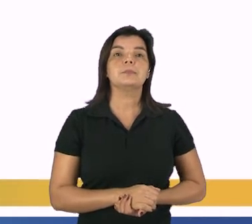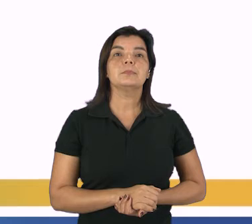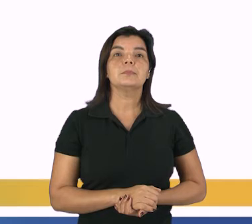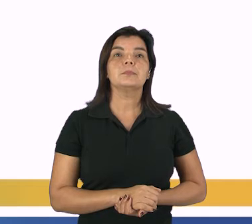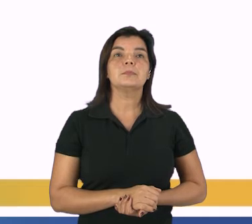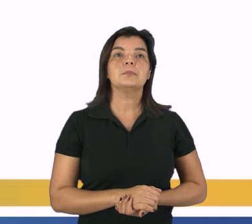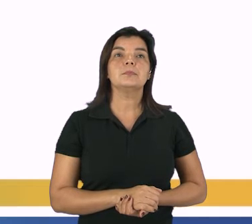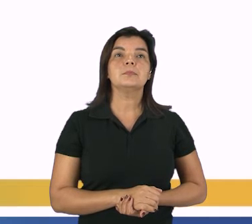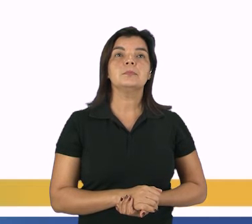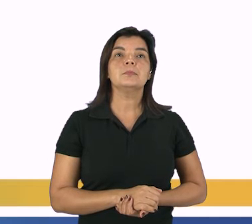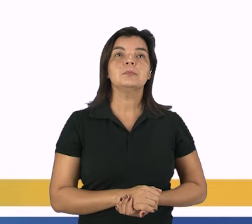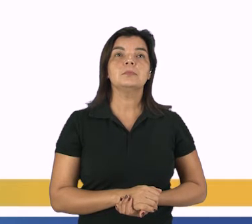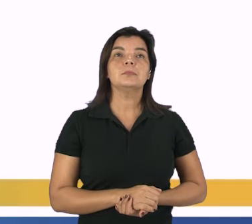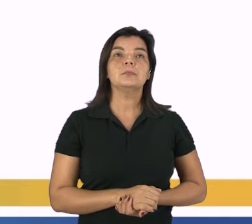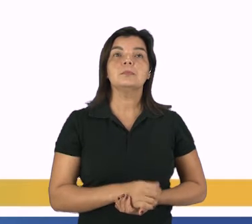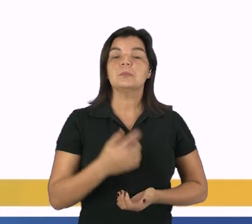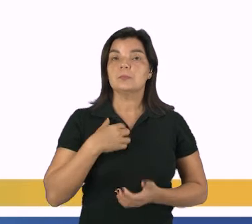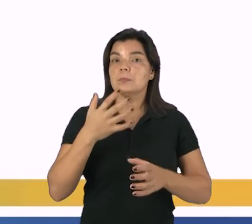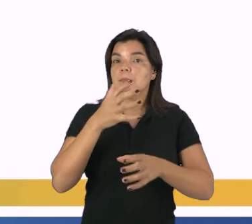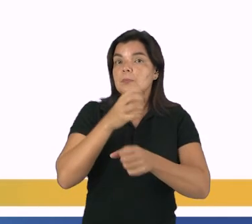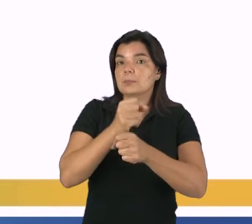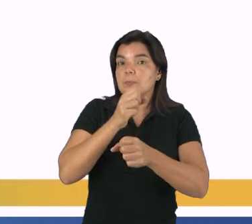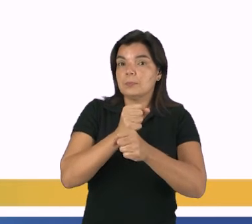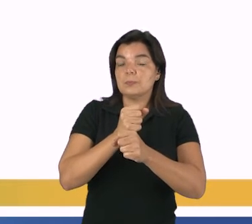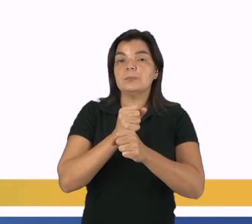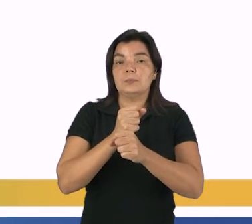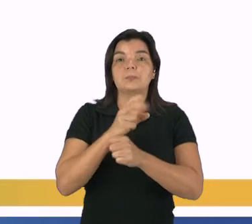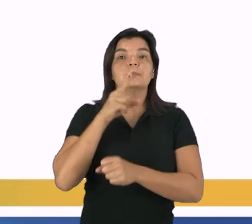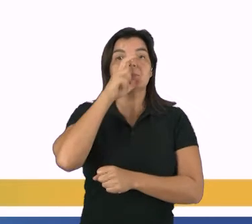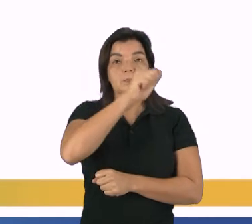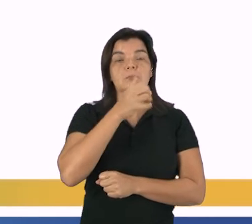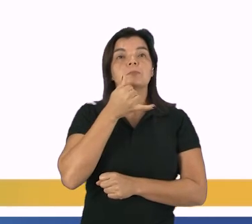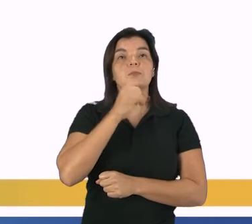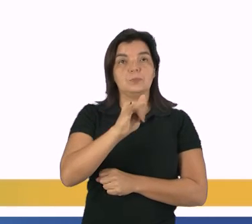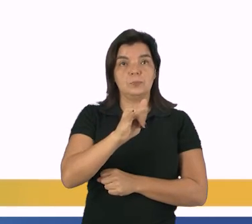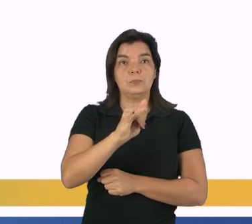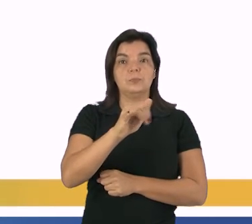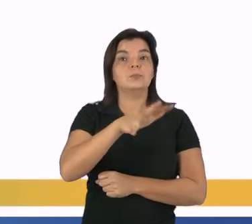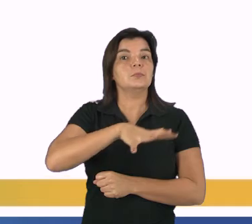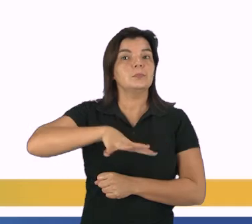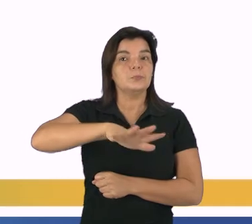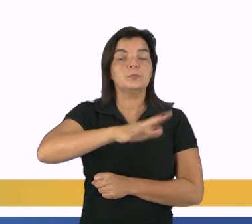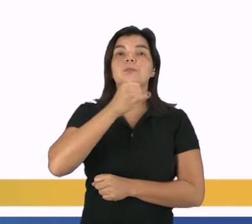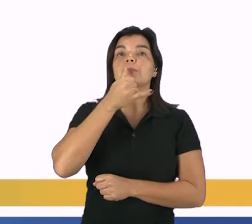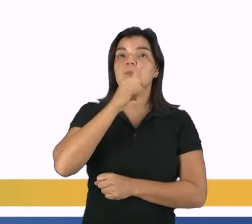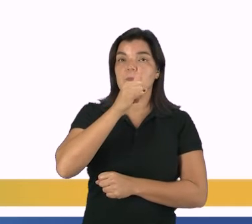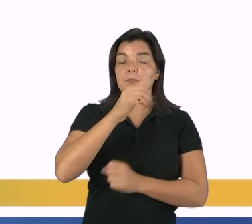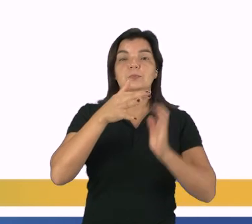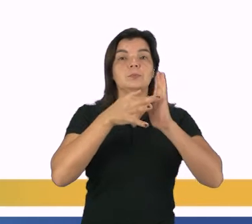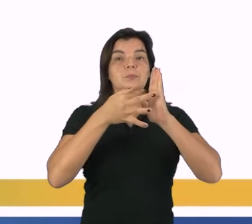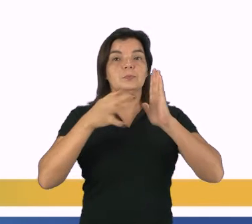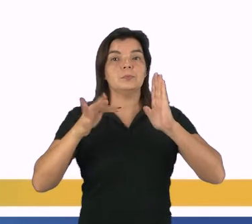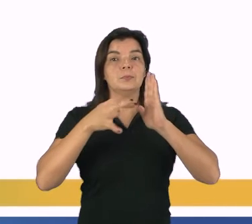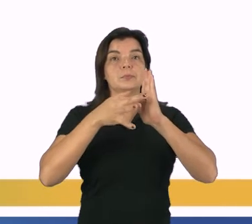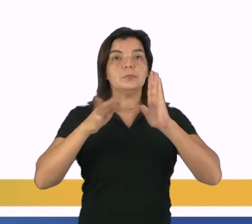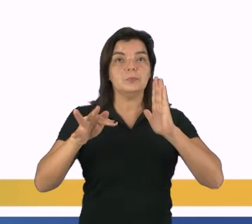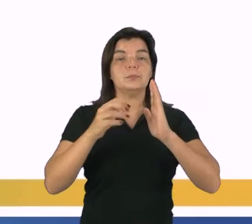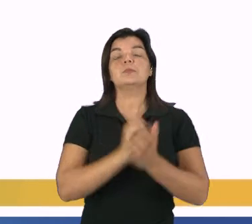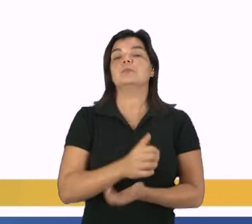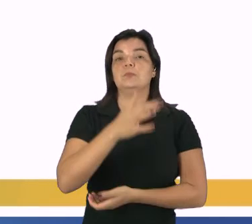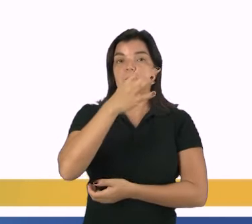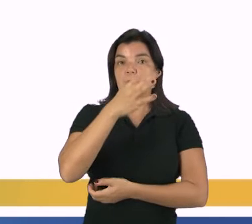desse campo aqui, dessa carga, essa carguinha aqui também gera um campozinho, então elas vão interagir. Então, sobre essa cargazinha aqui aparece